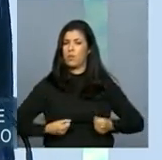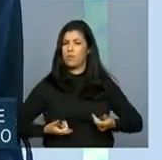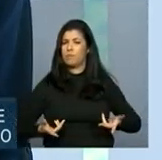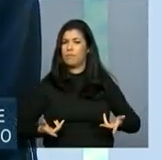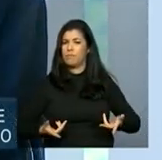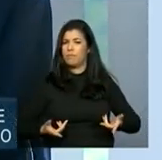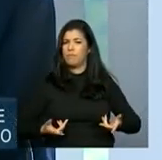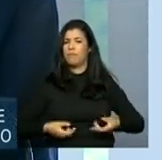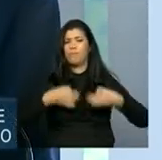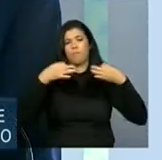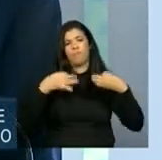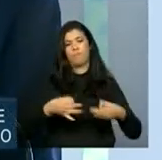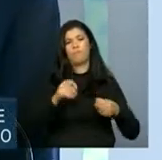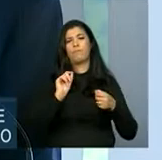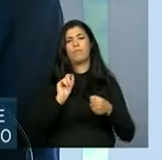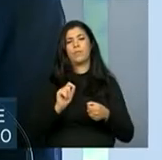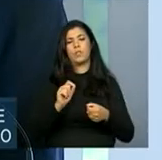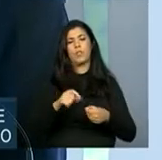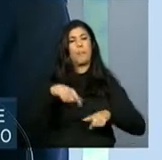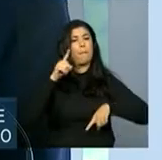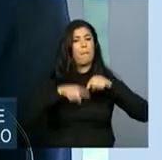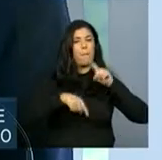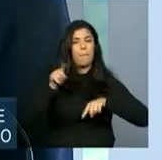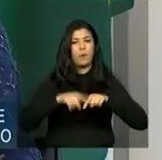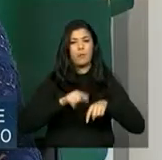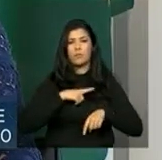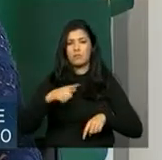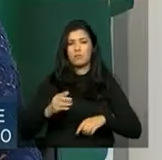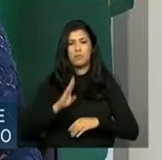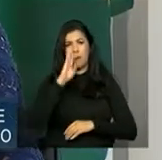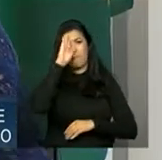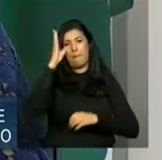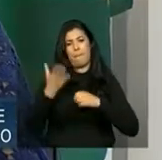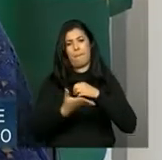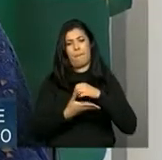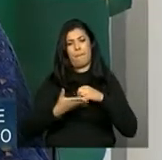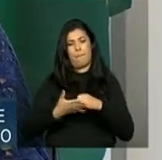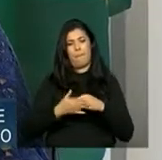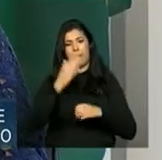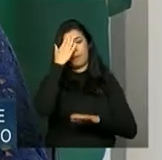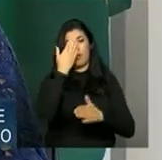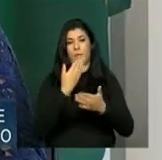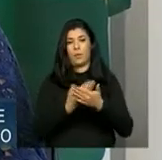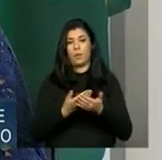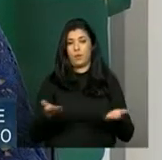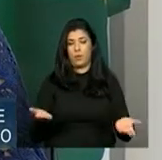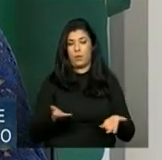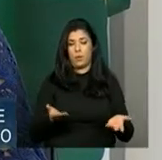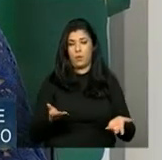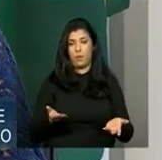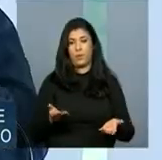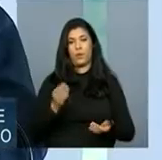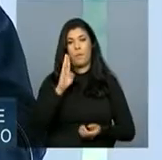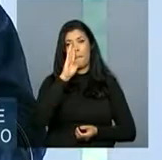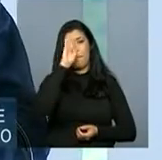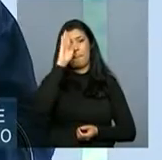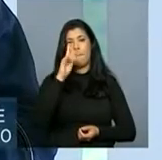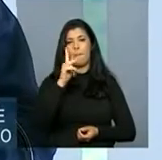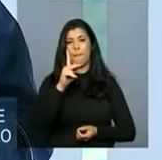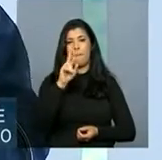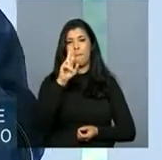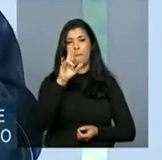e Justamente a política sem princípios eu acho que esses princípios né do